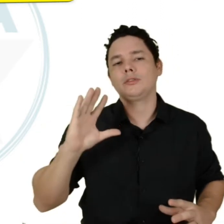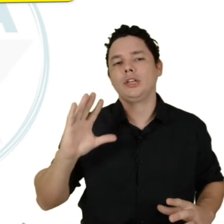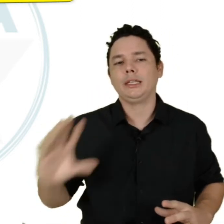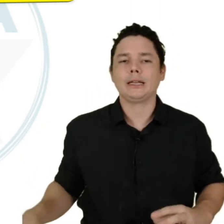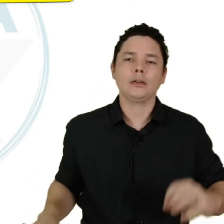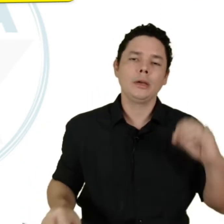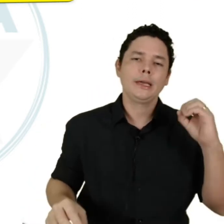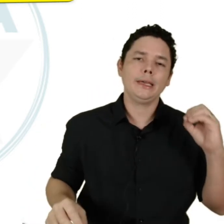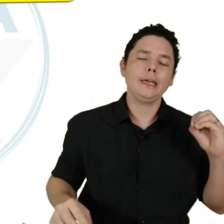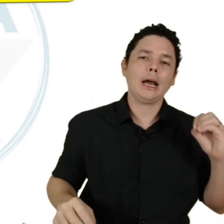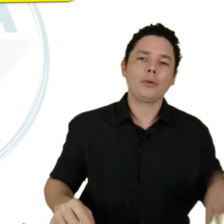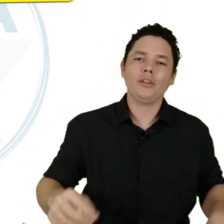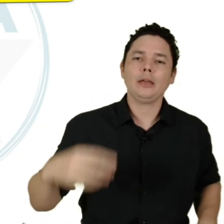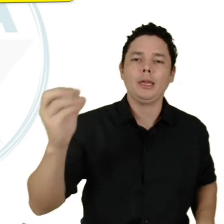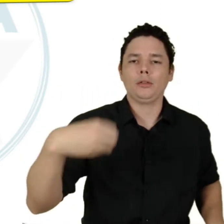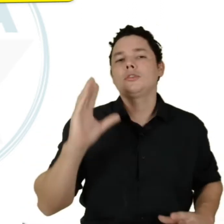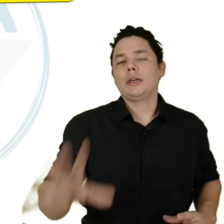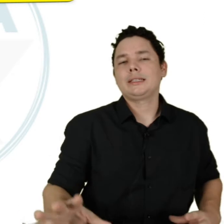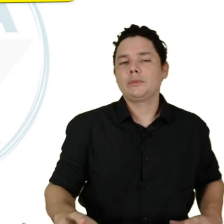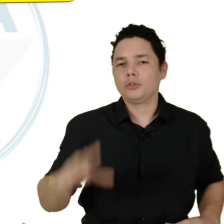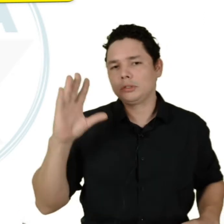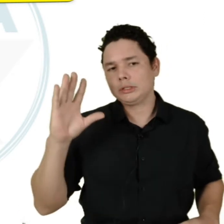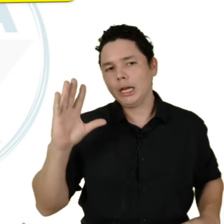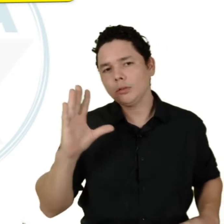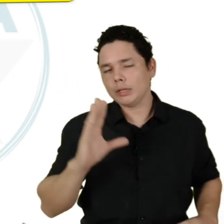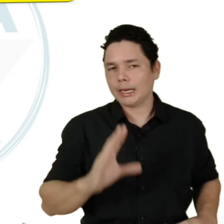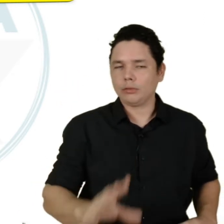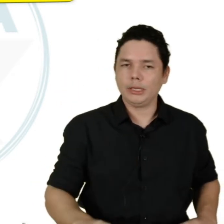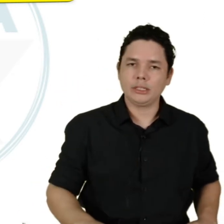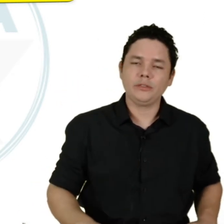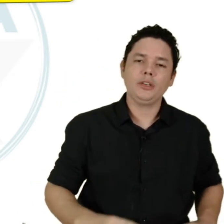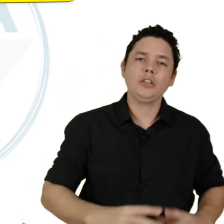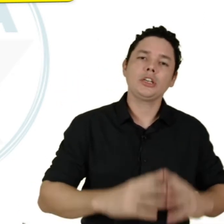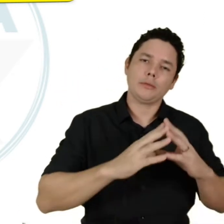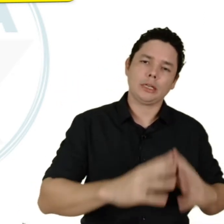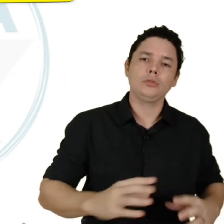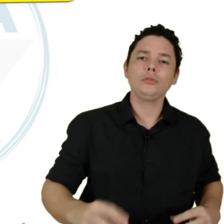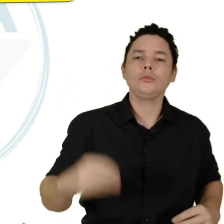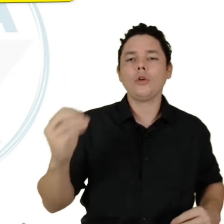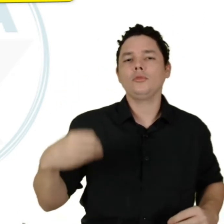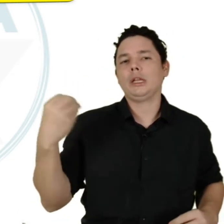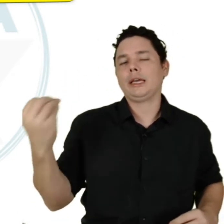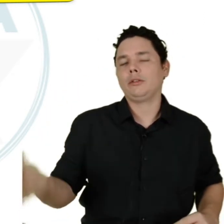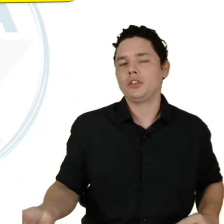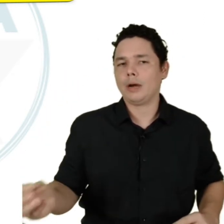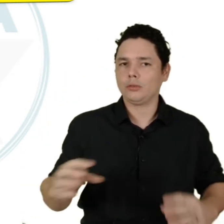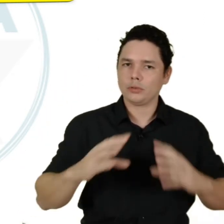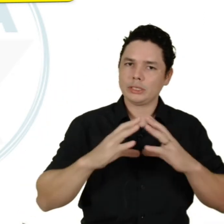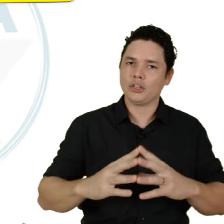no caso de reintegração e aproveitamento. Isso aí está disposto tanto no Decreto-Lei 220, que é o Estatuto, como no